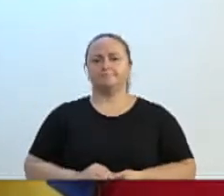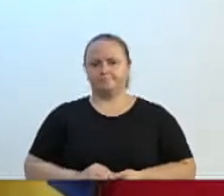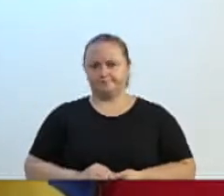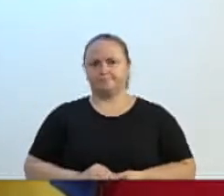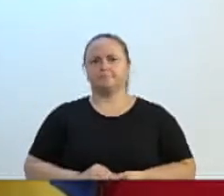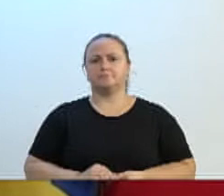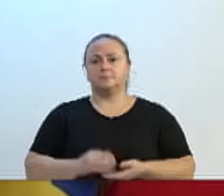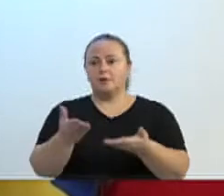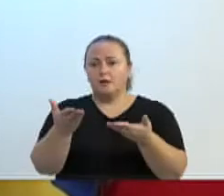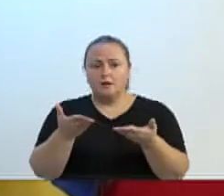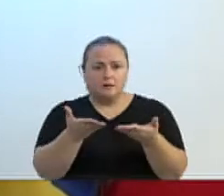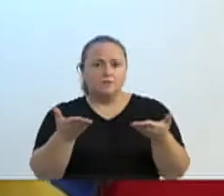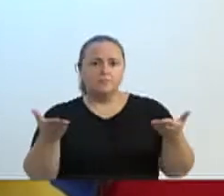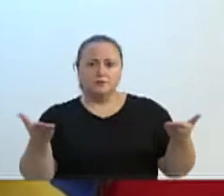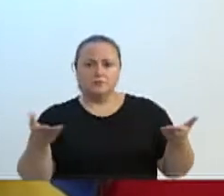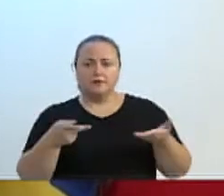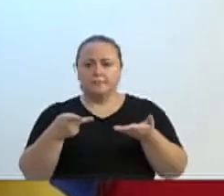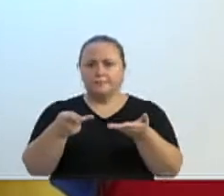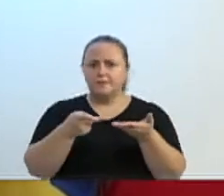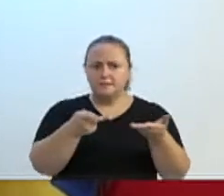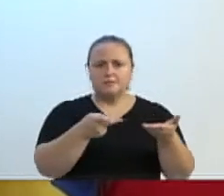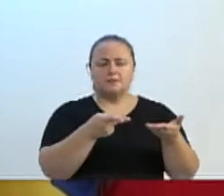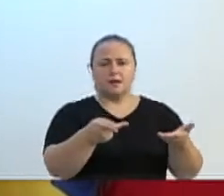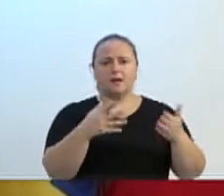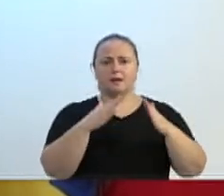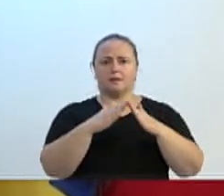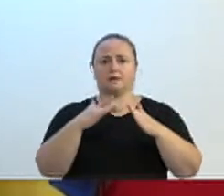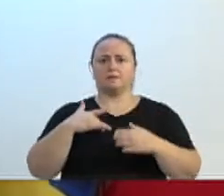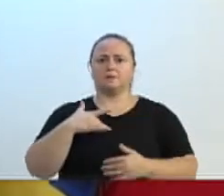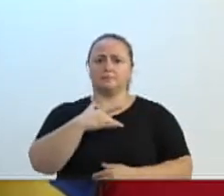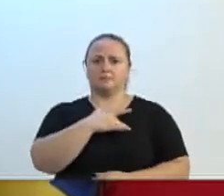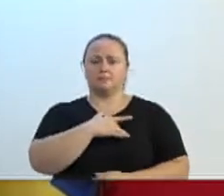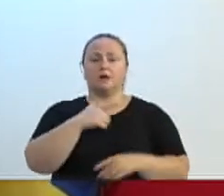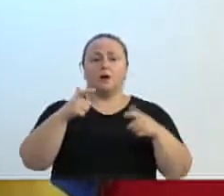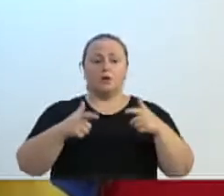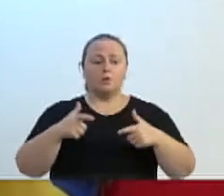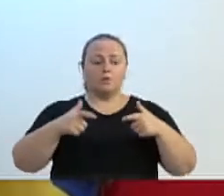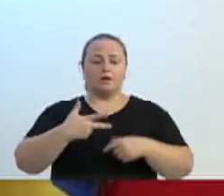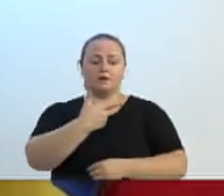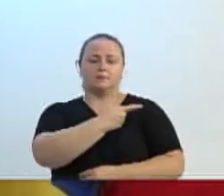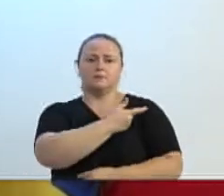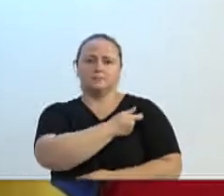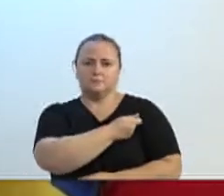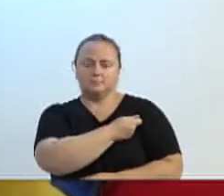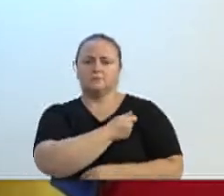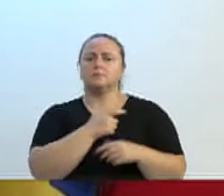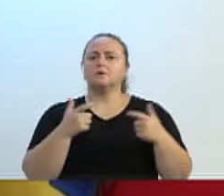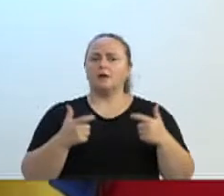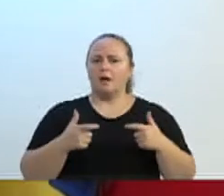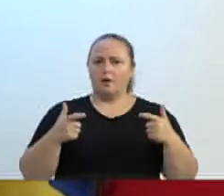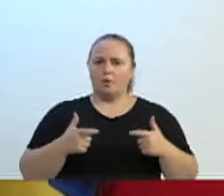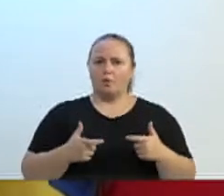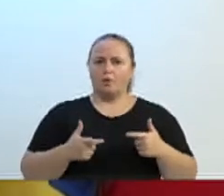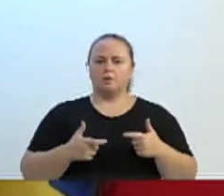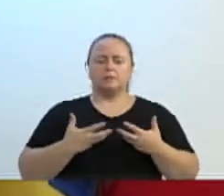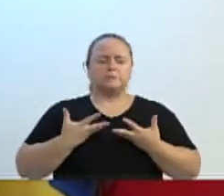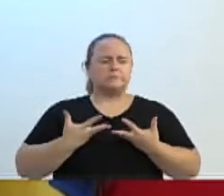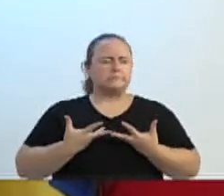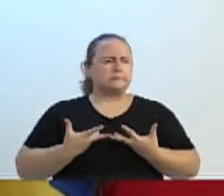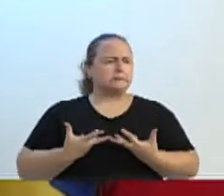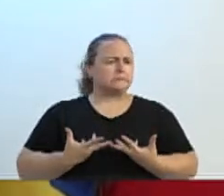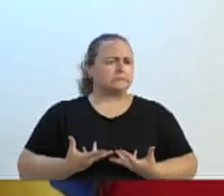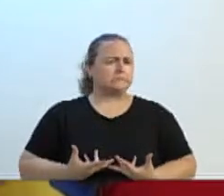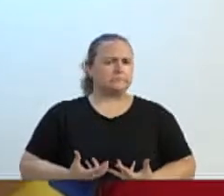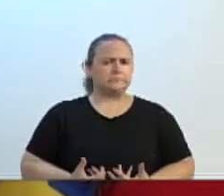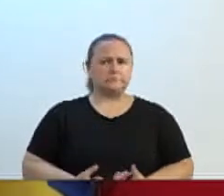fazer visitas no SF, onde as vacinadoras e os vacinadores estão sobrecarregados, com